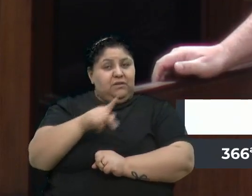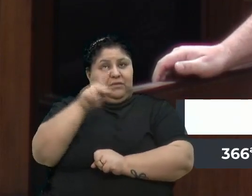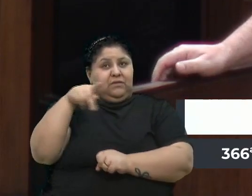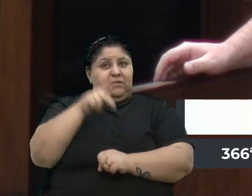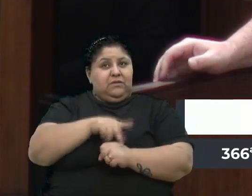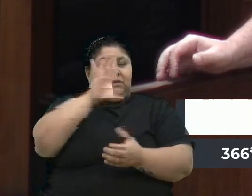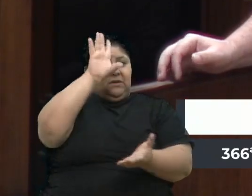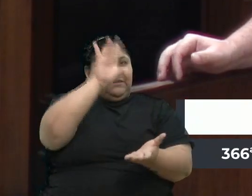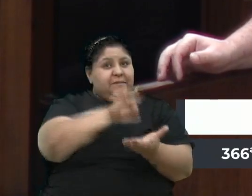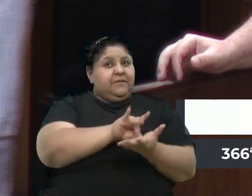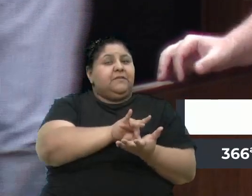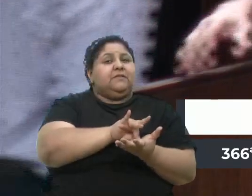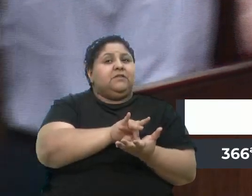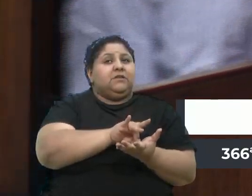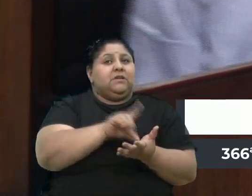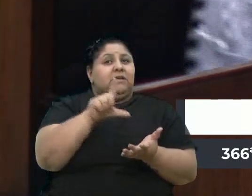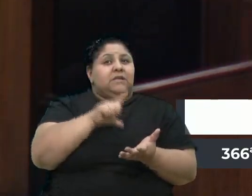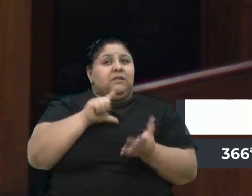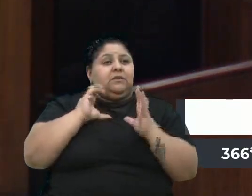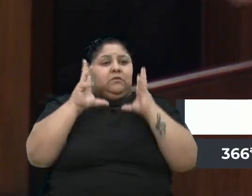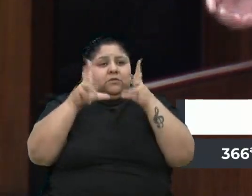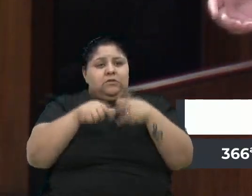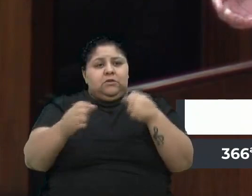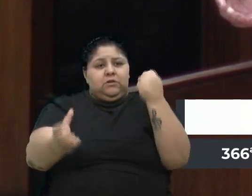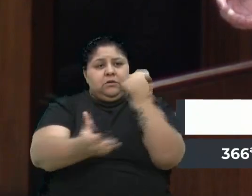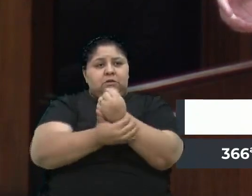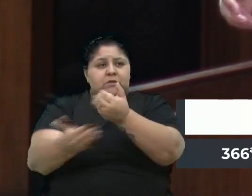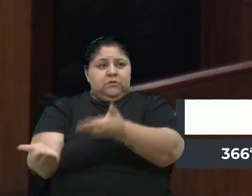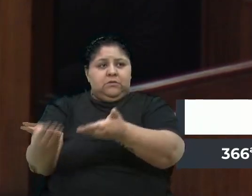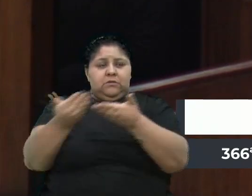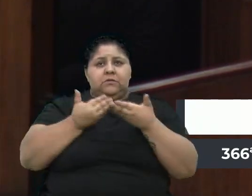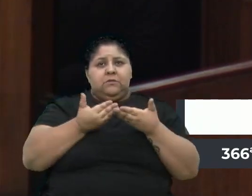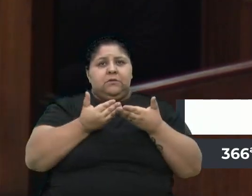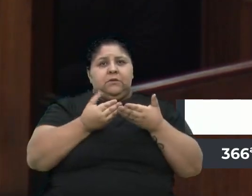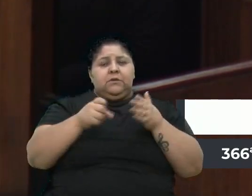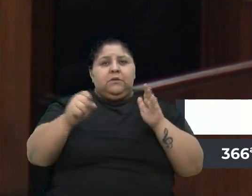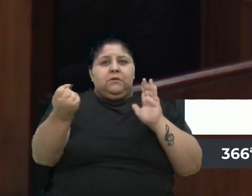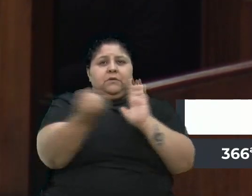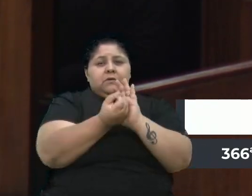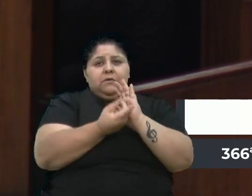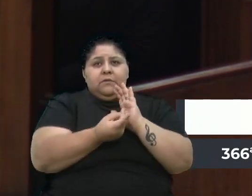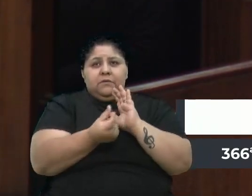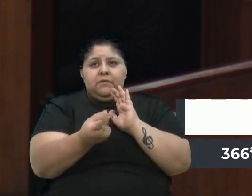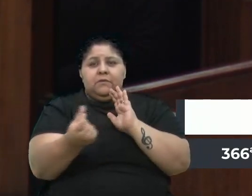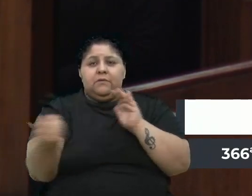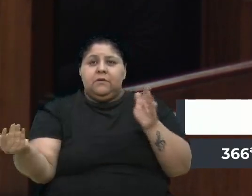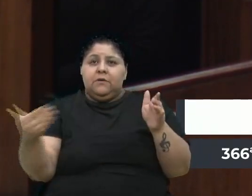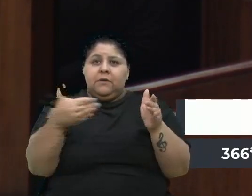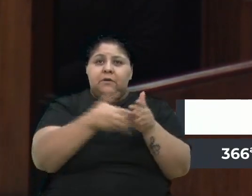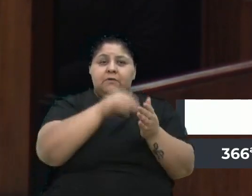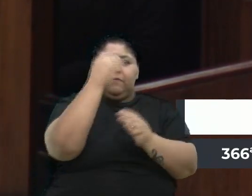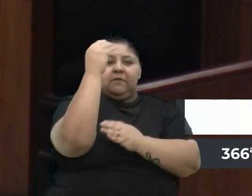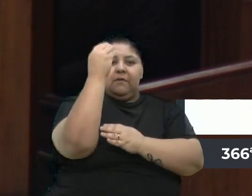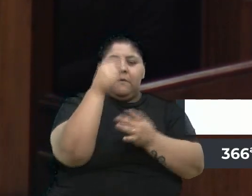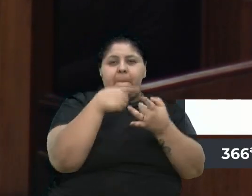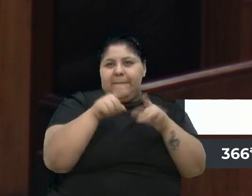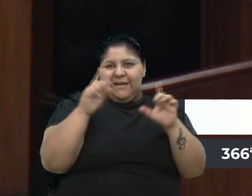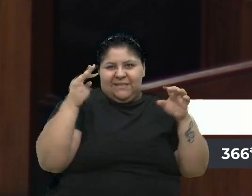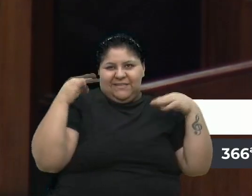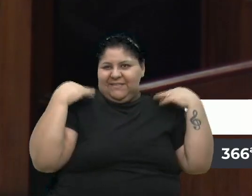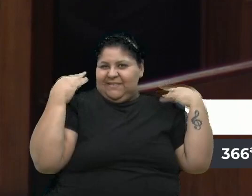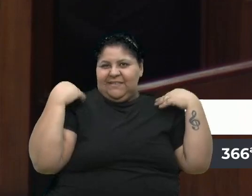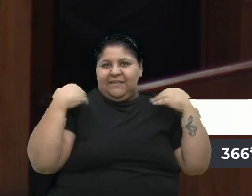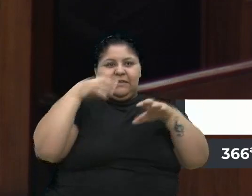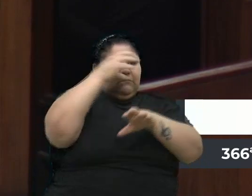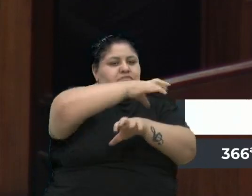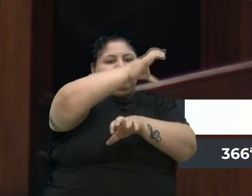nós temos todas as condições de receber esse legado, né? Que vem a Porto Alegre, mas que os turistas, consequentemente, estarão andando